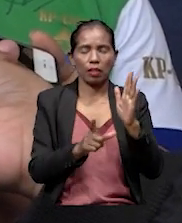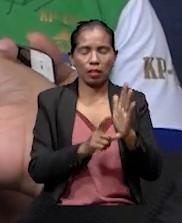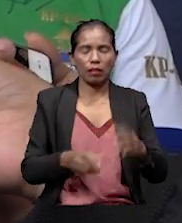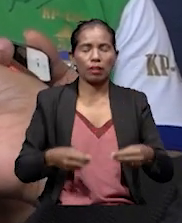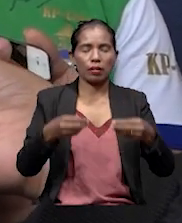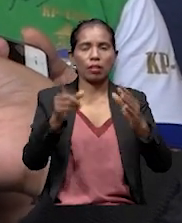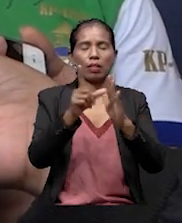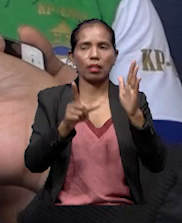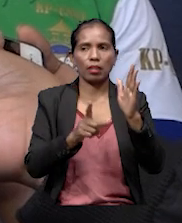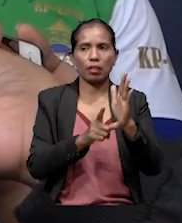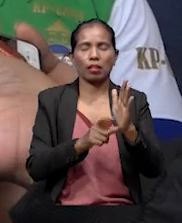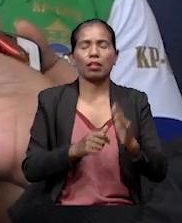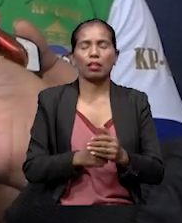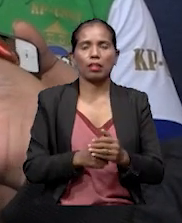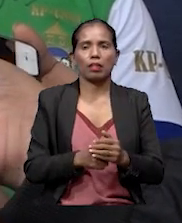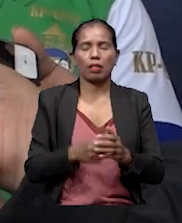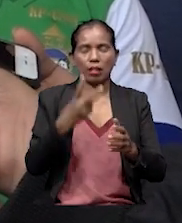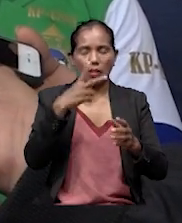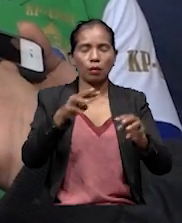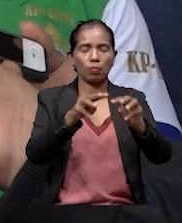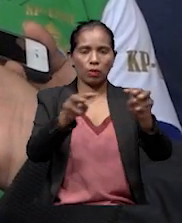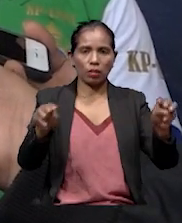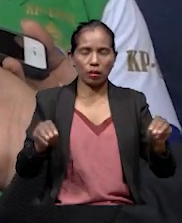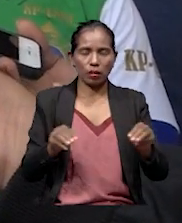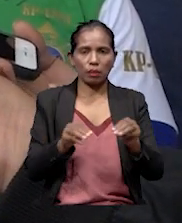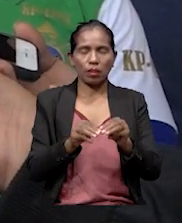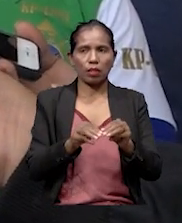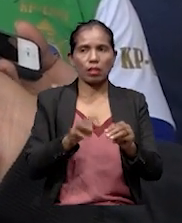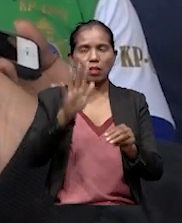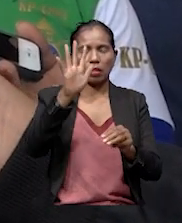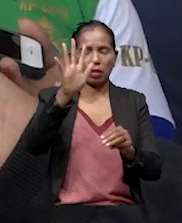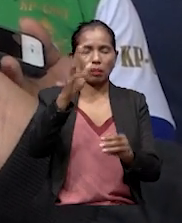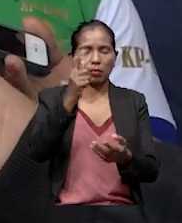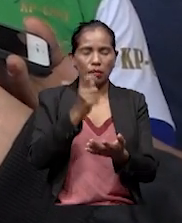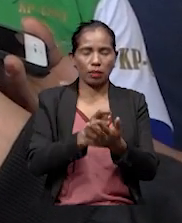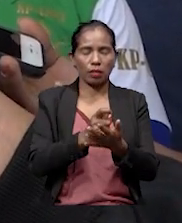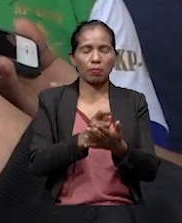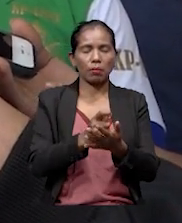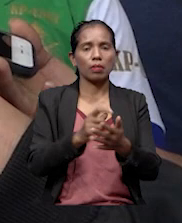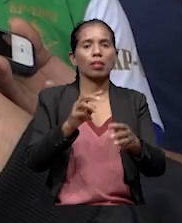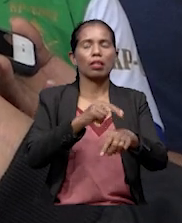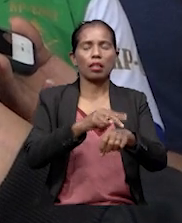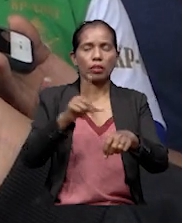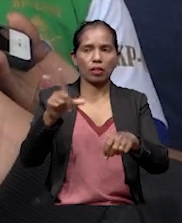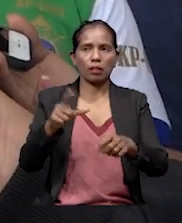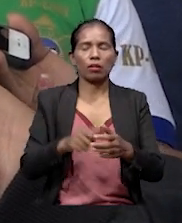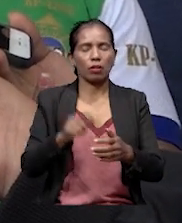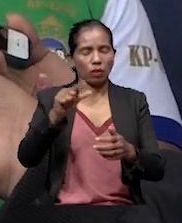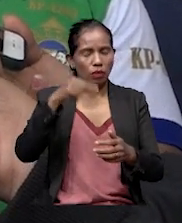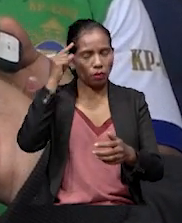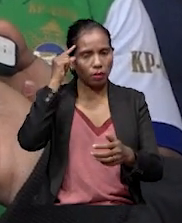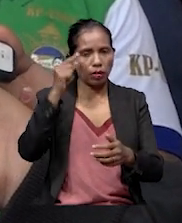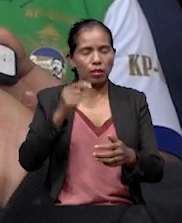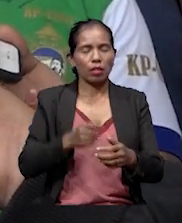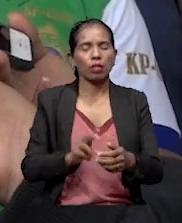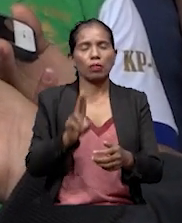né? 100 por município, 5 mil mínimo nacional. E depois o governo Assai tem uma